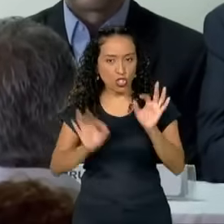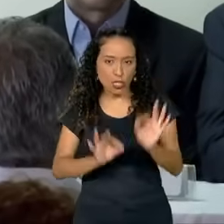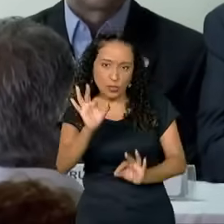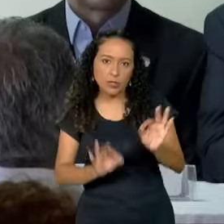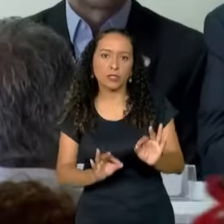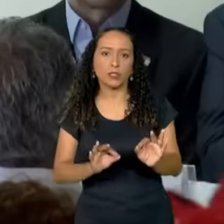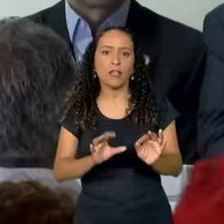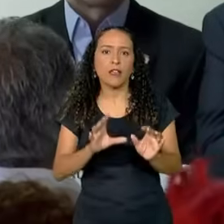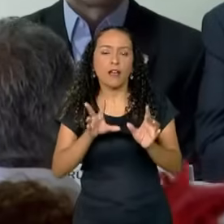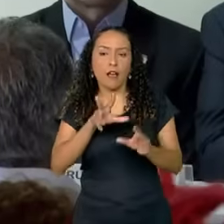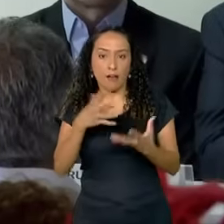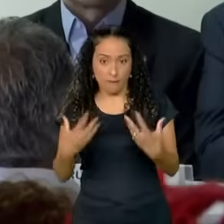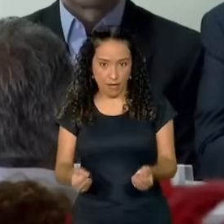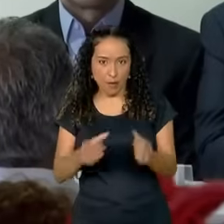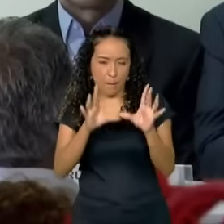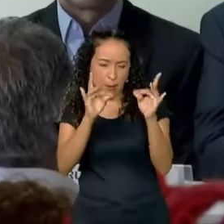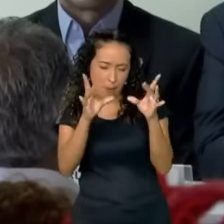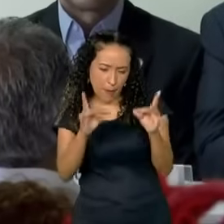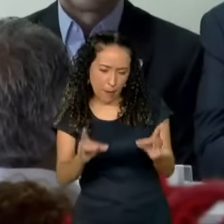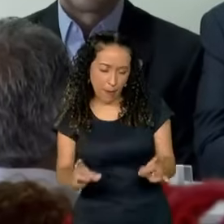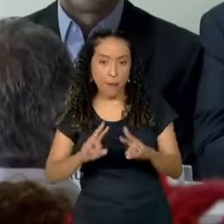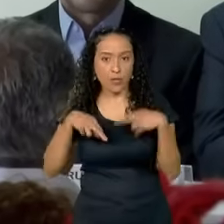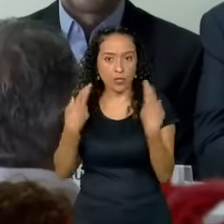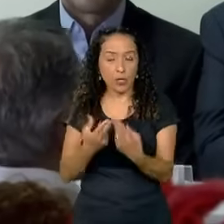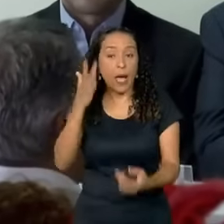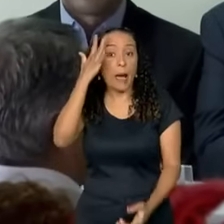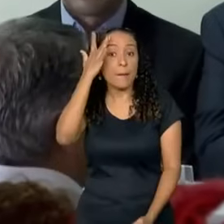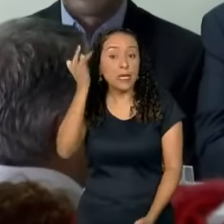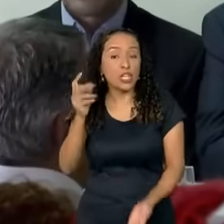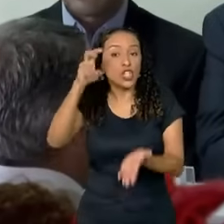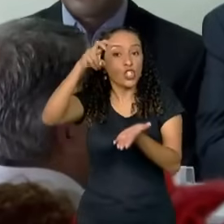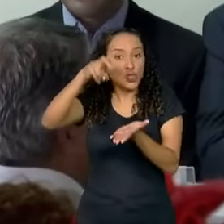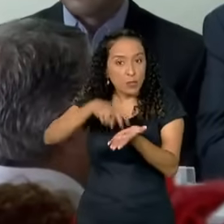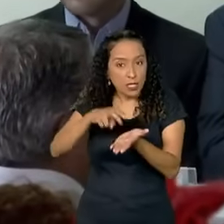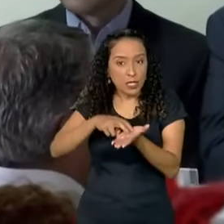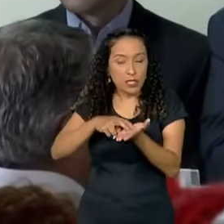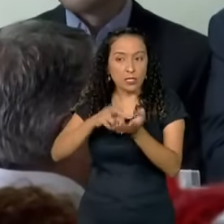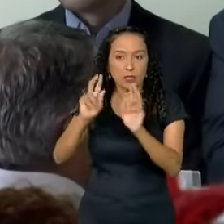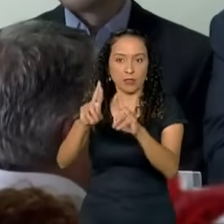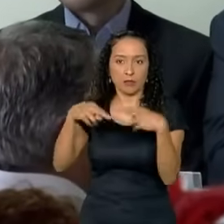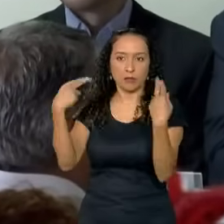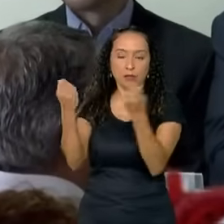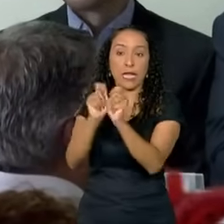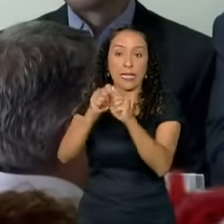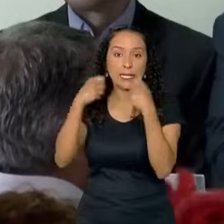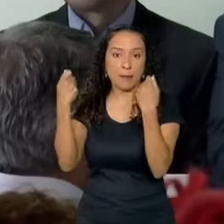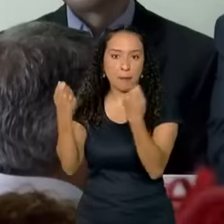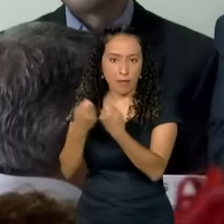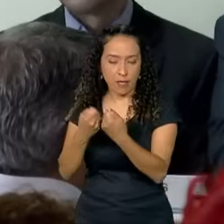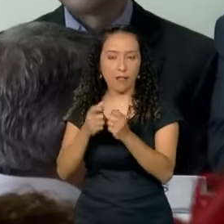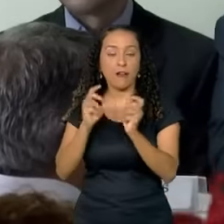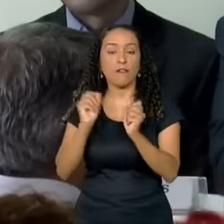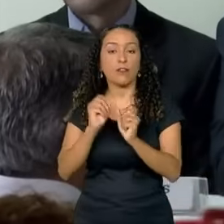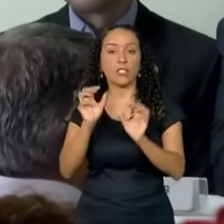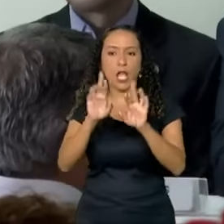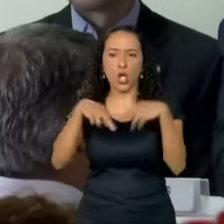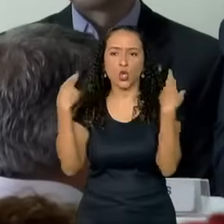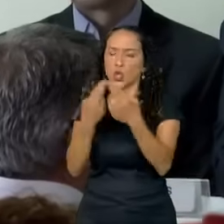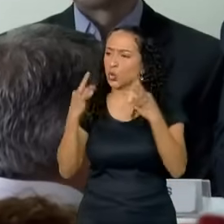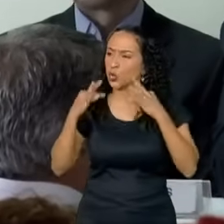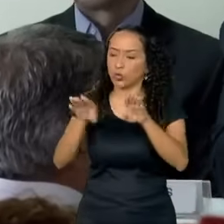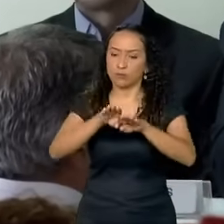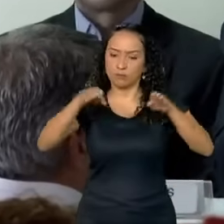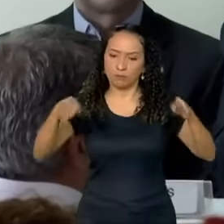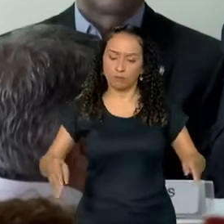nós vamos detalhar nessa reunião. E amanhã, pela parte da manhã, na Assembleia Legislativa, nós faremos uma reunião com toda a